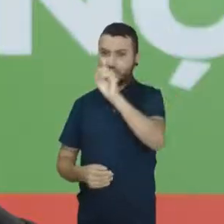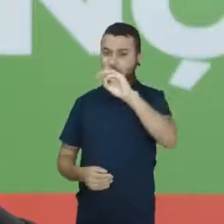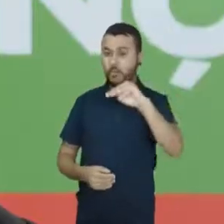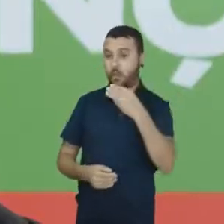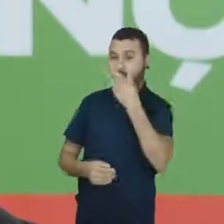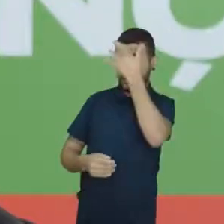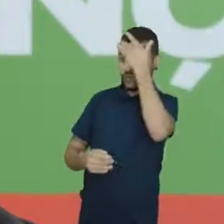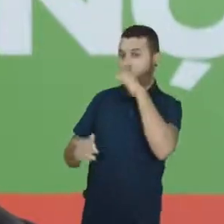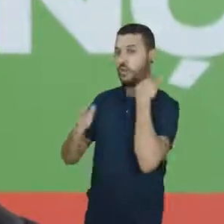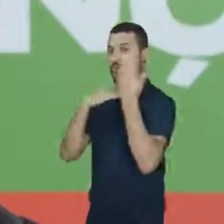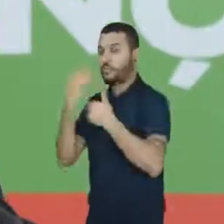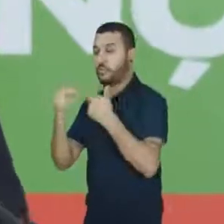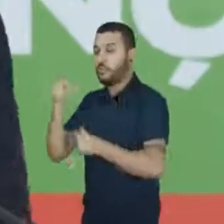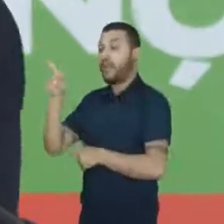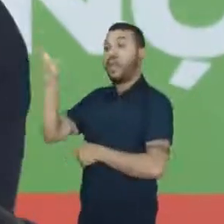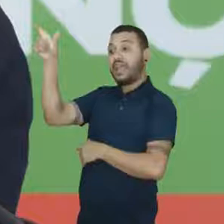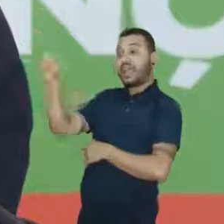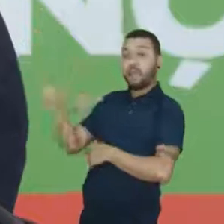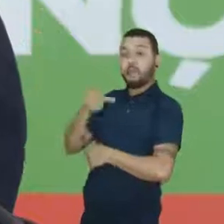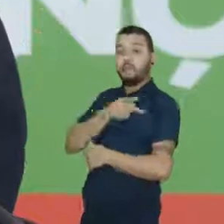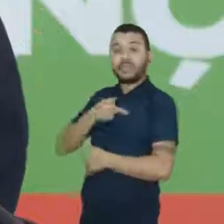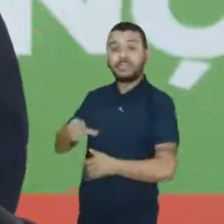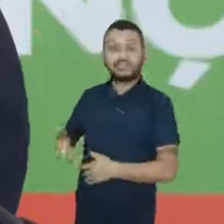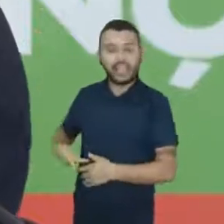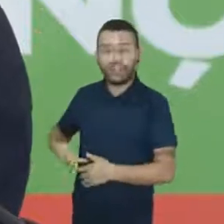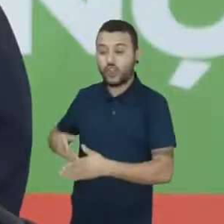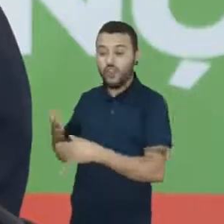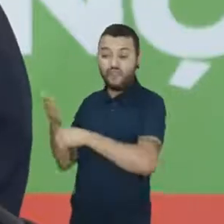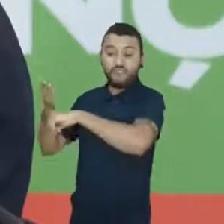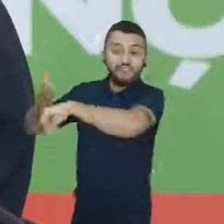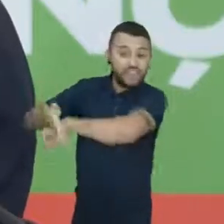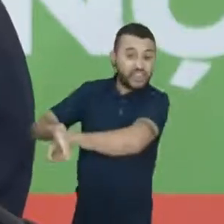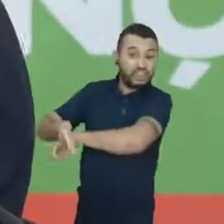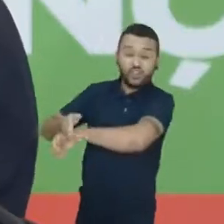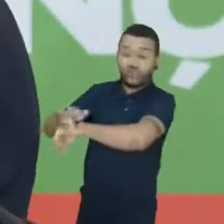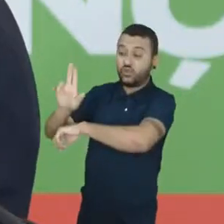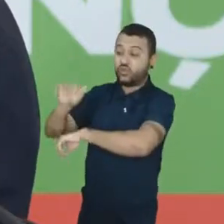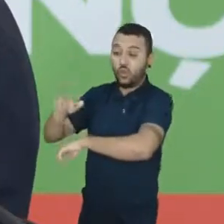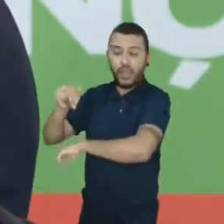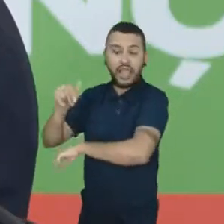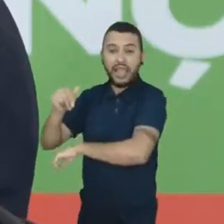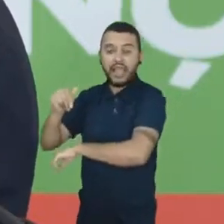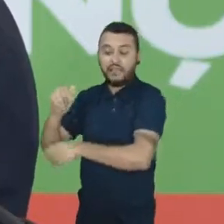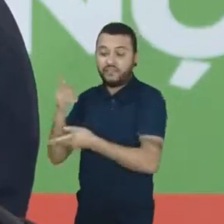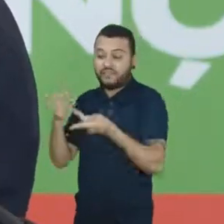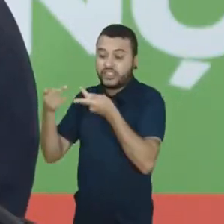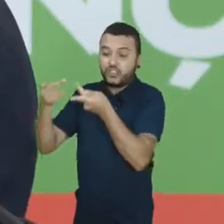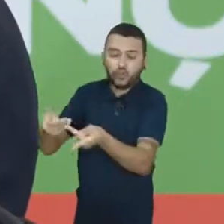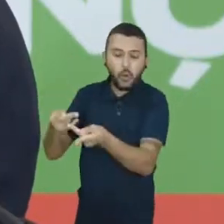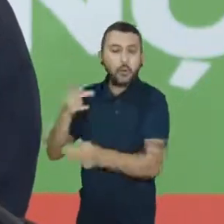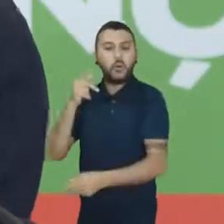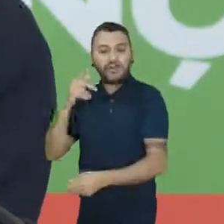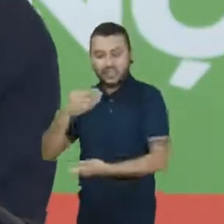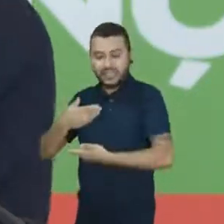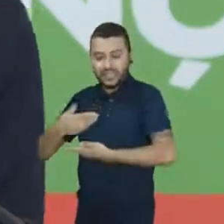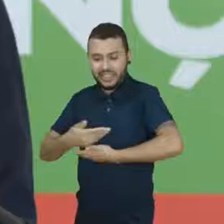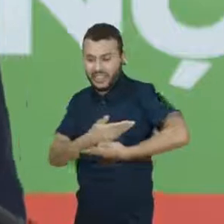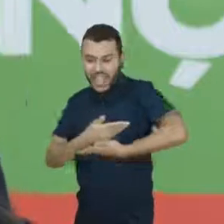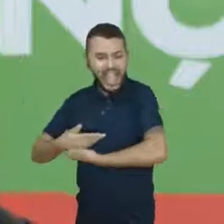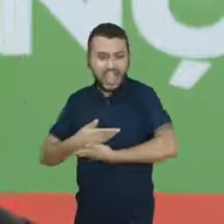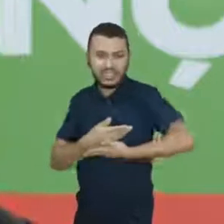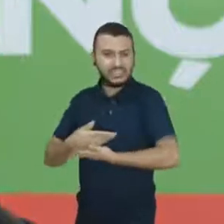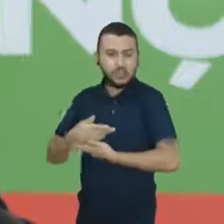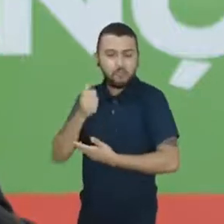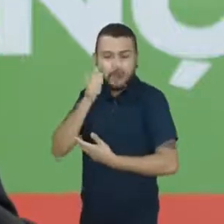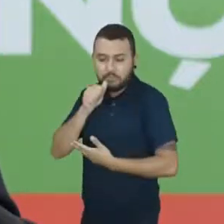país, não teve a coragem de visitar uma única criança órfã de pai e de mãe que morreram do Covid. Não teve dó